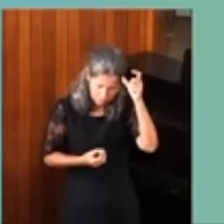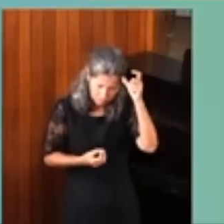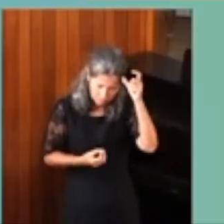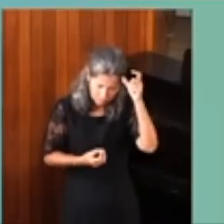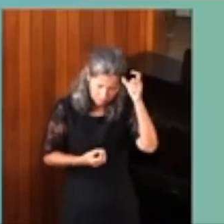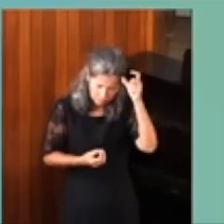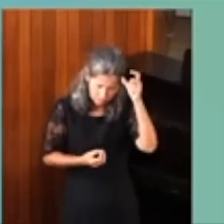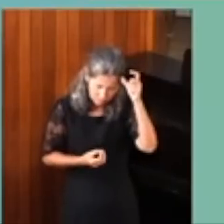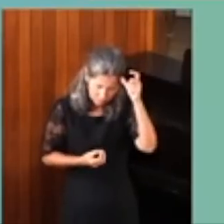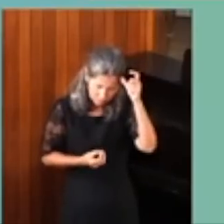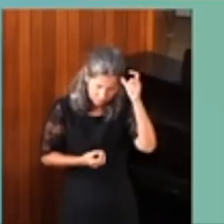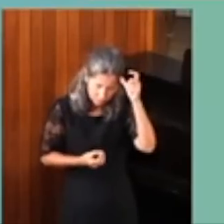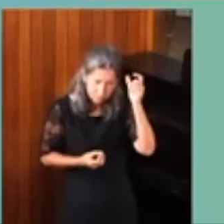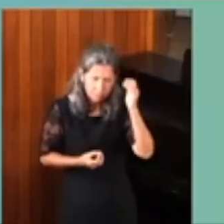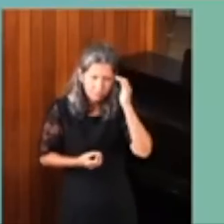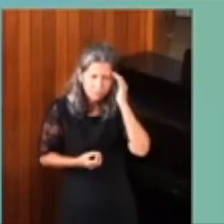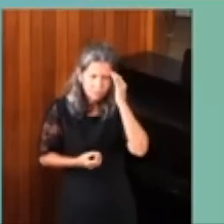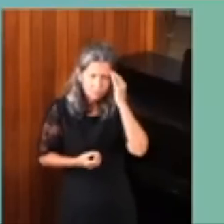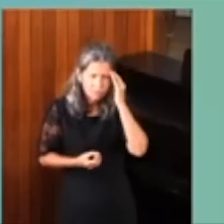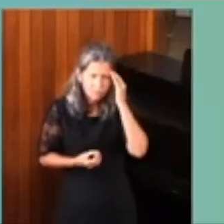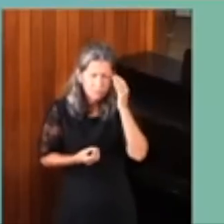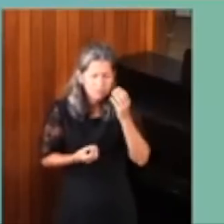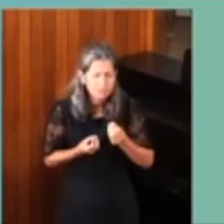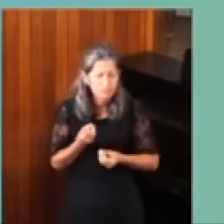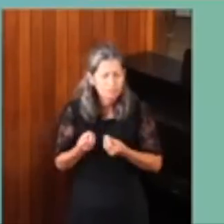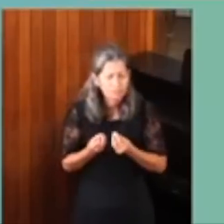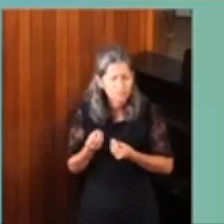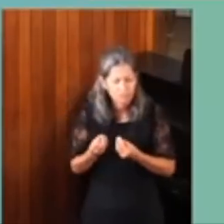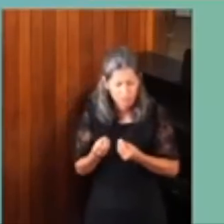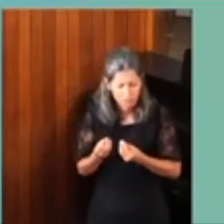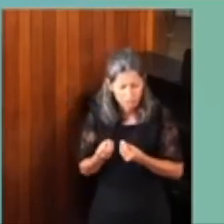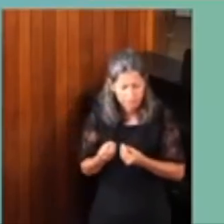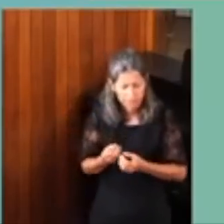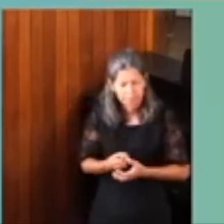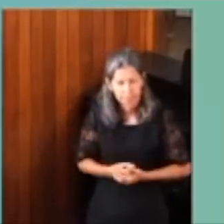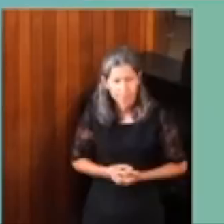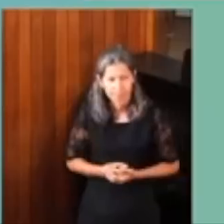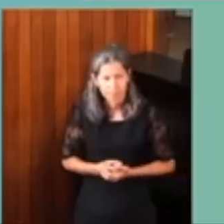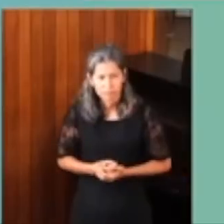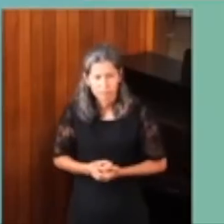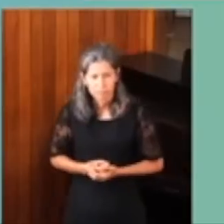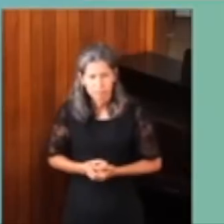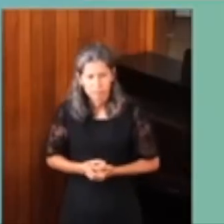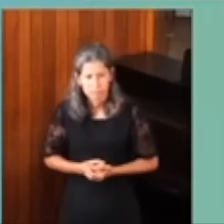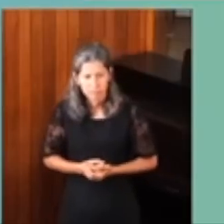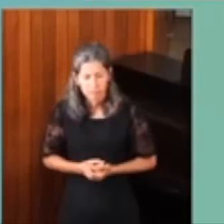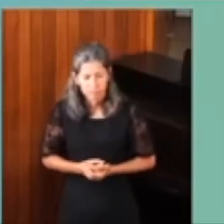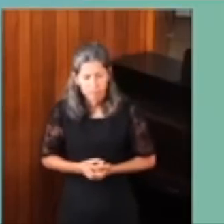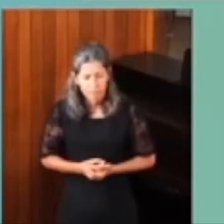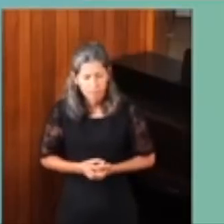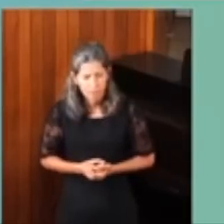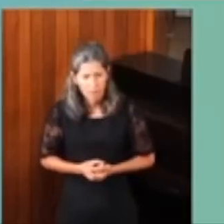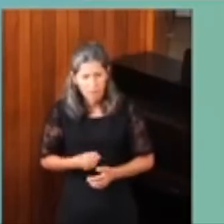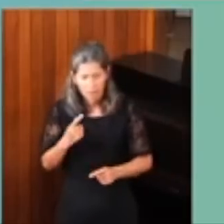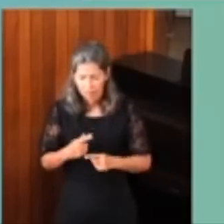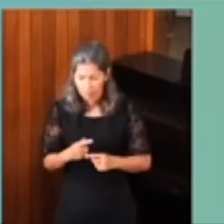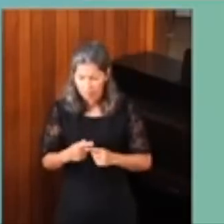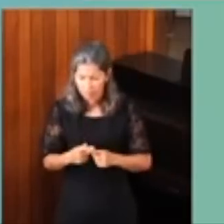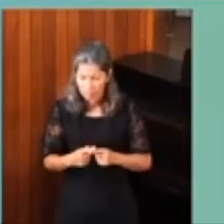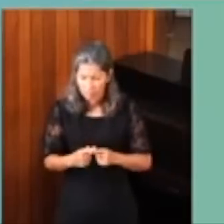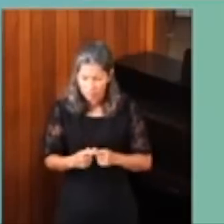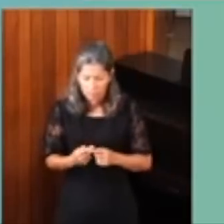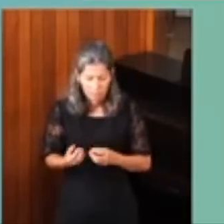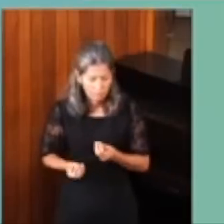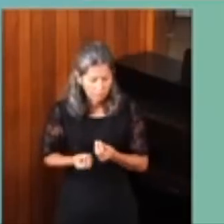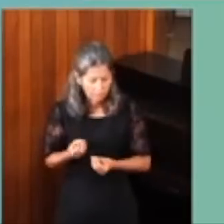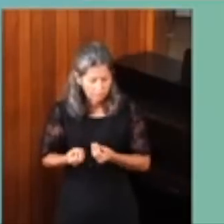verdades que estavam esquecidas na história, verdades que a reforma não trouxe, não foi completa, como a gente viu à noite, né?